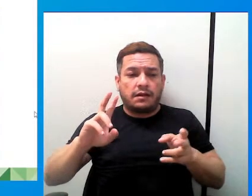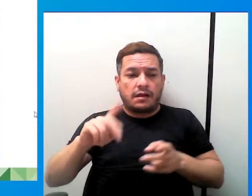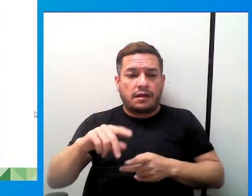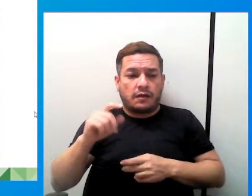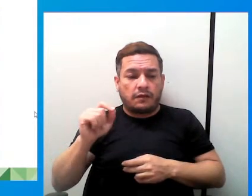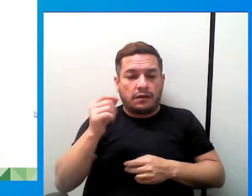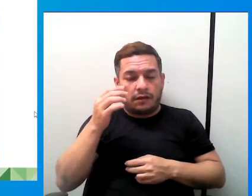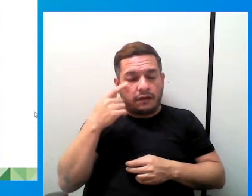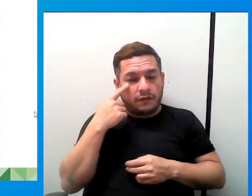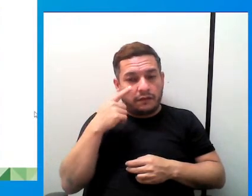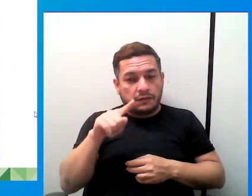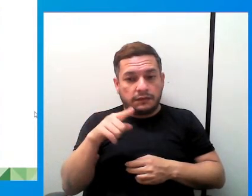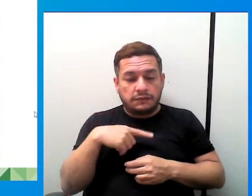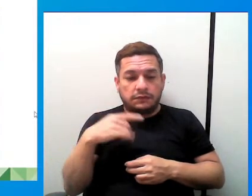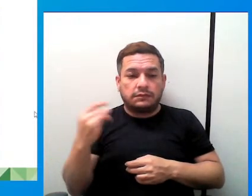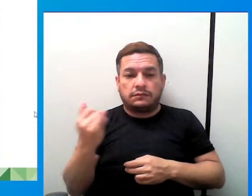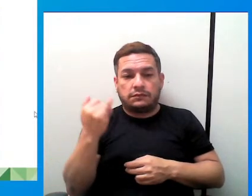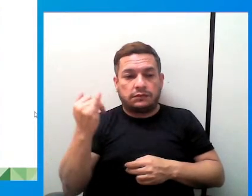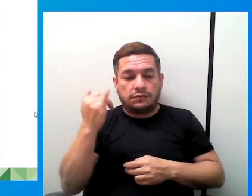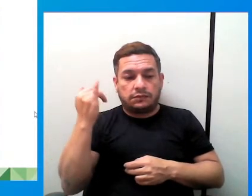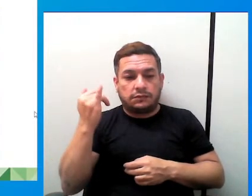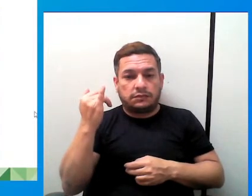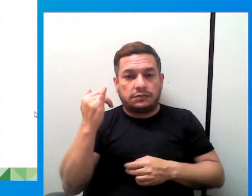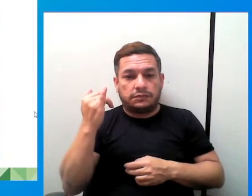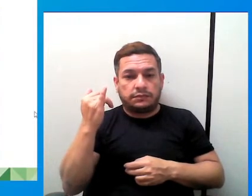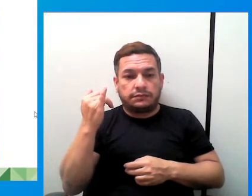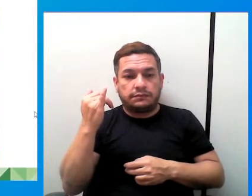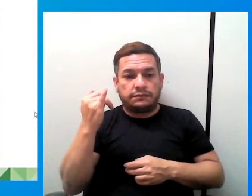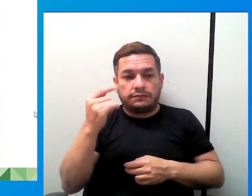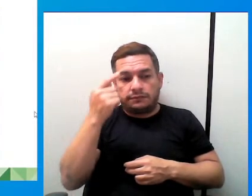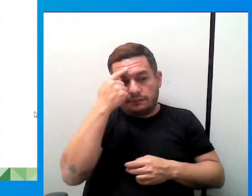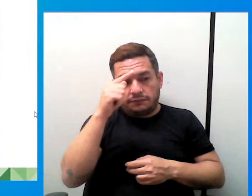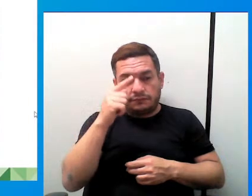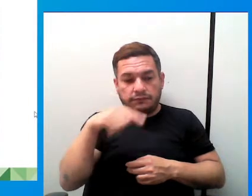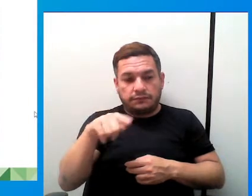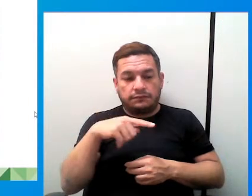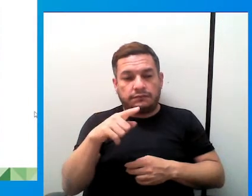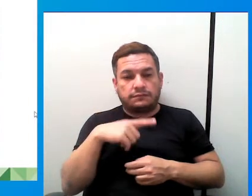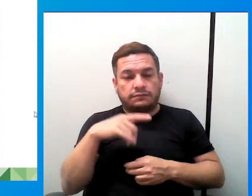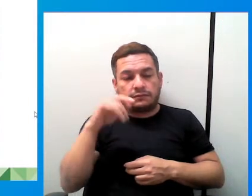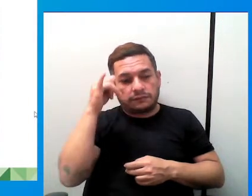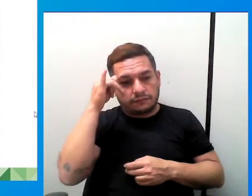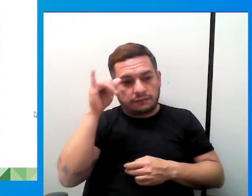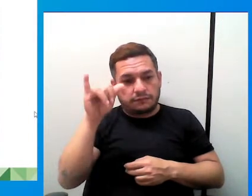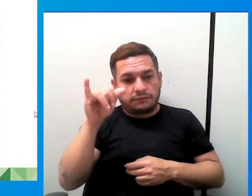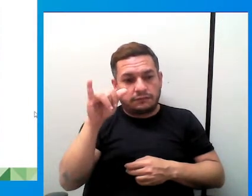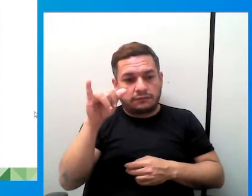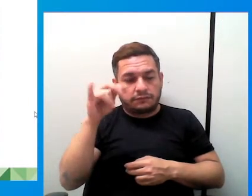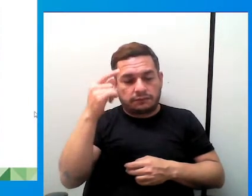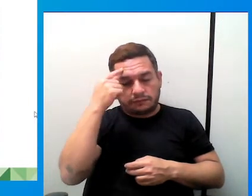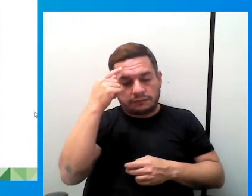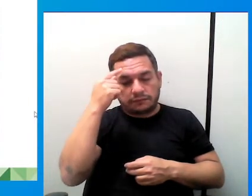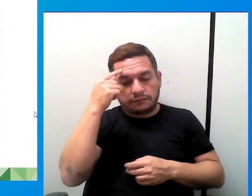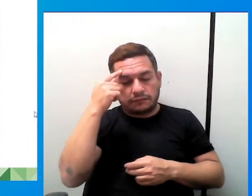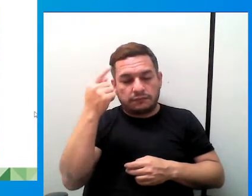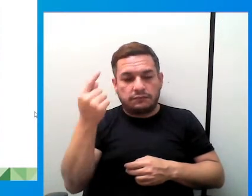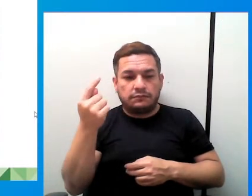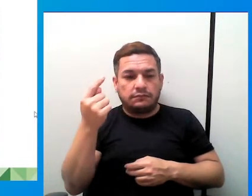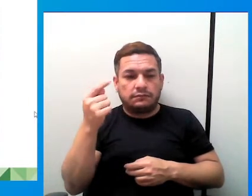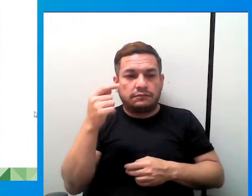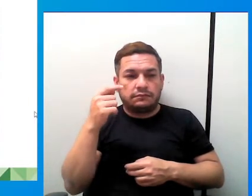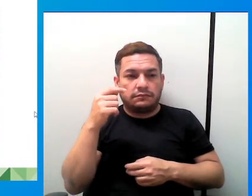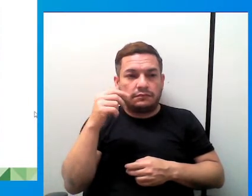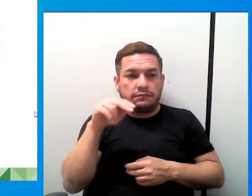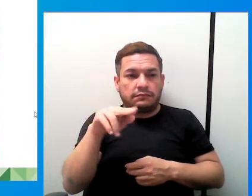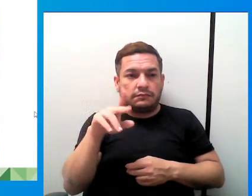uma observação importante, que a ideia de você não enrijecer esse pensar dos N10 e